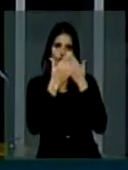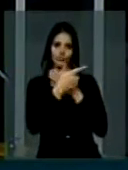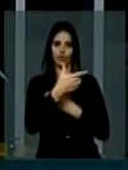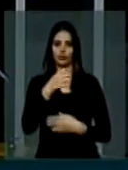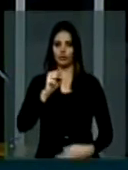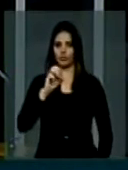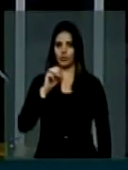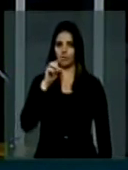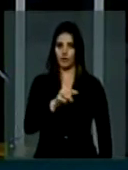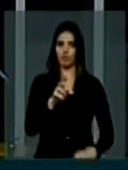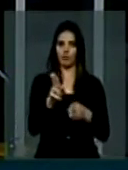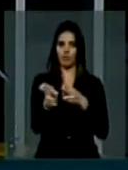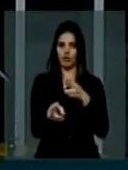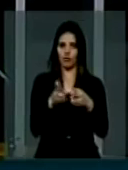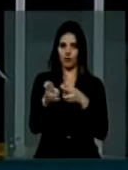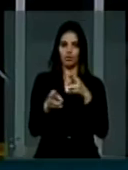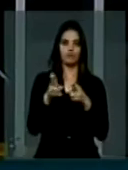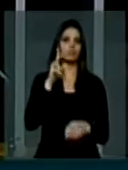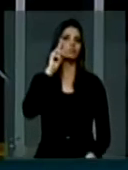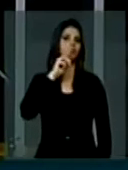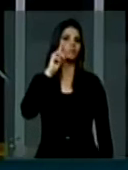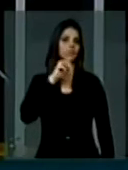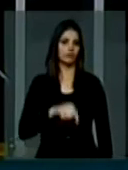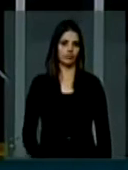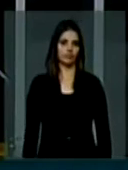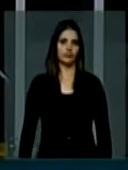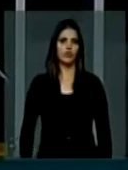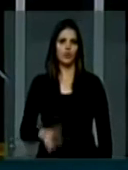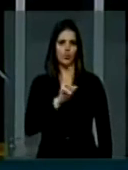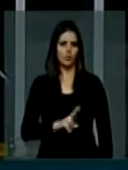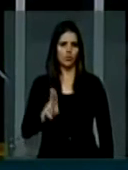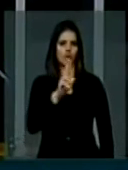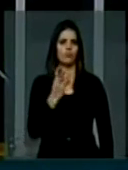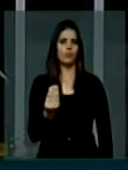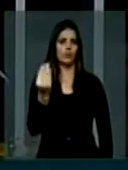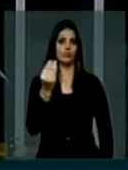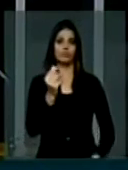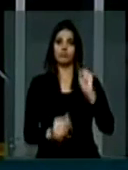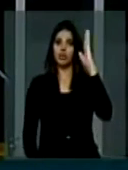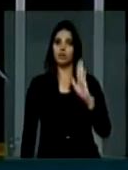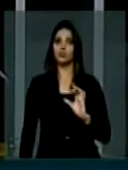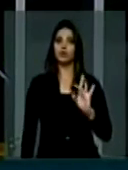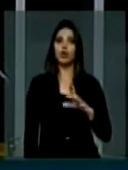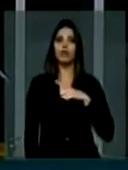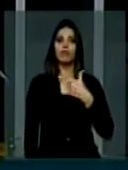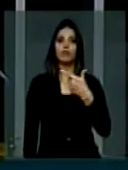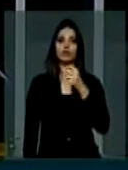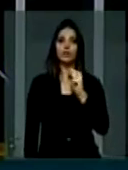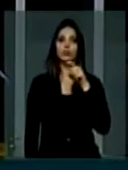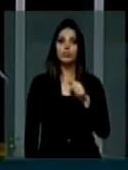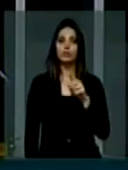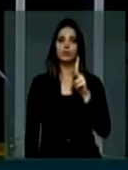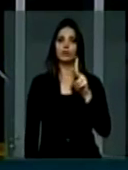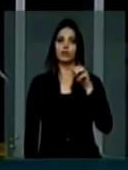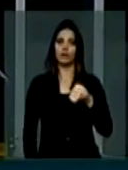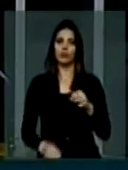mil quilômetros de ferrovias norte-americanas intensamente usadas, o Brasil possui só 28 mil quilômetros